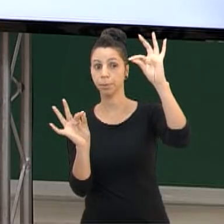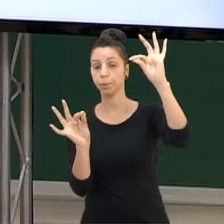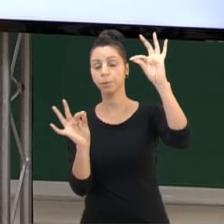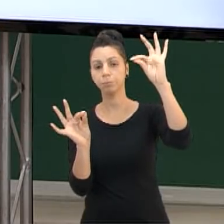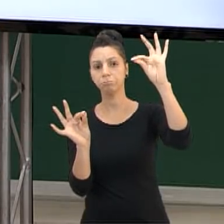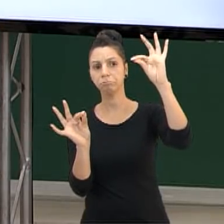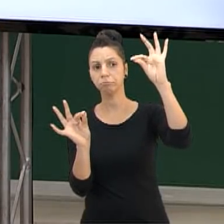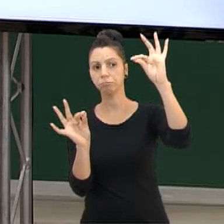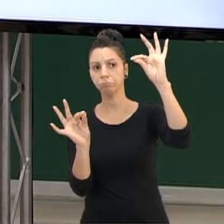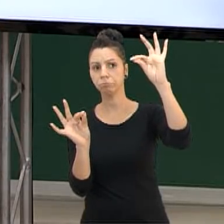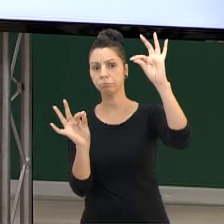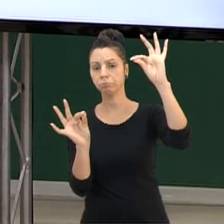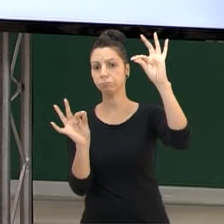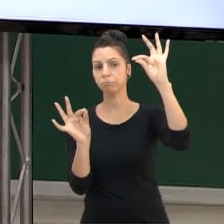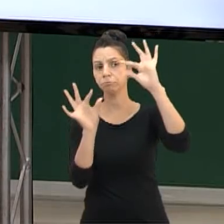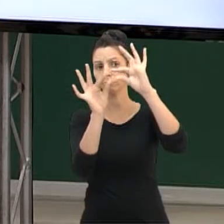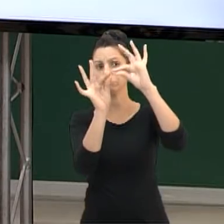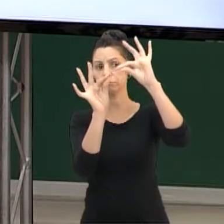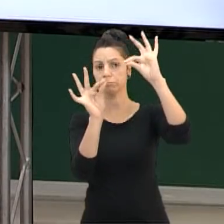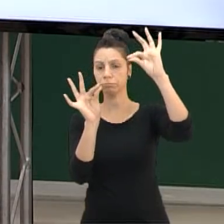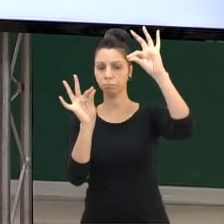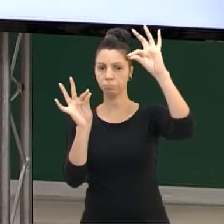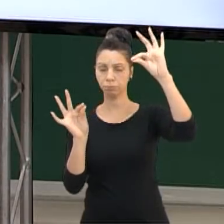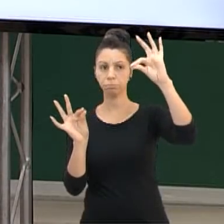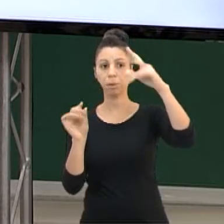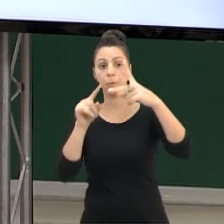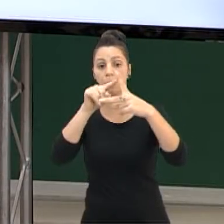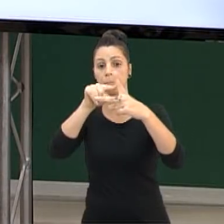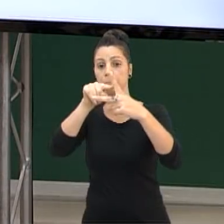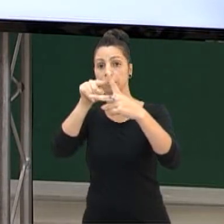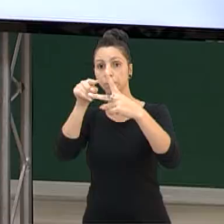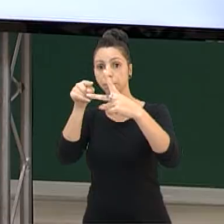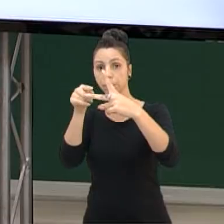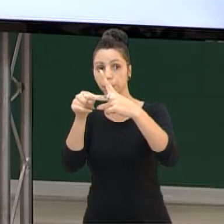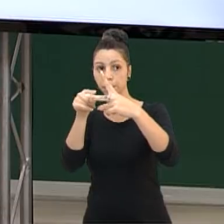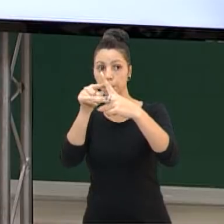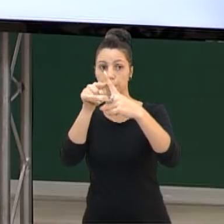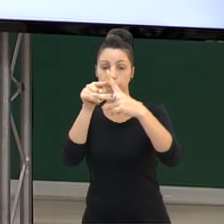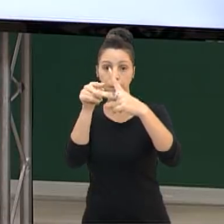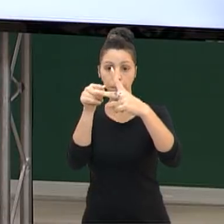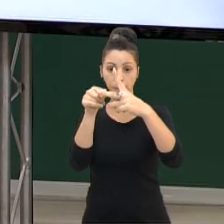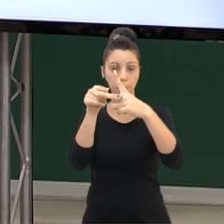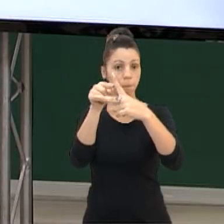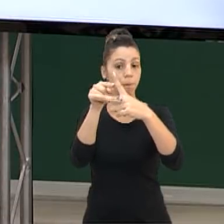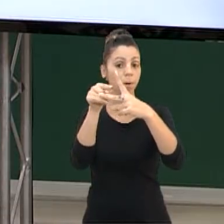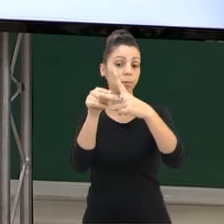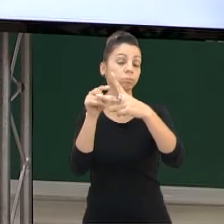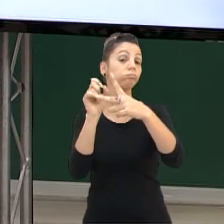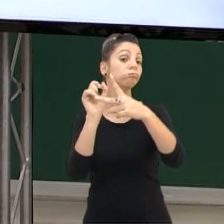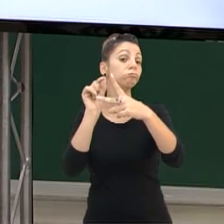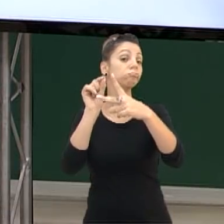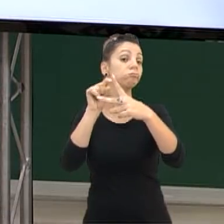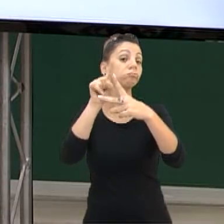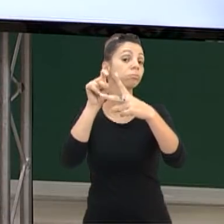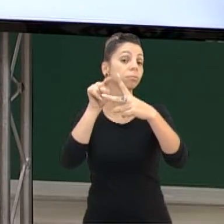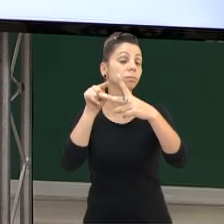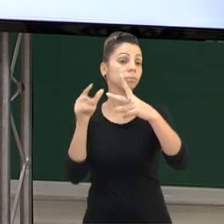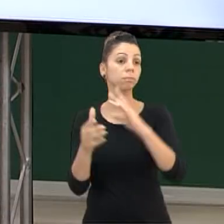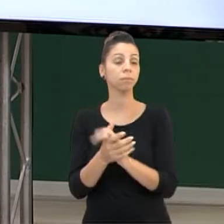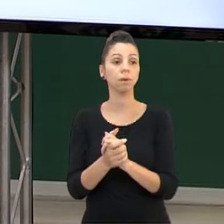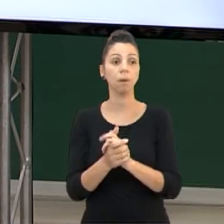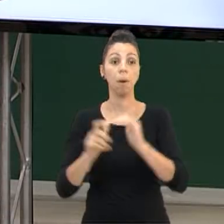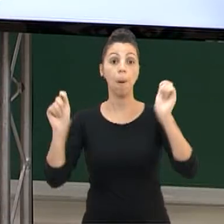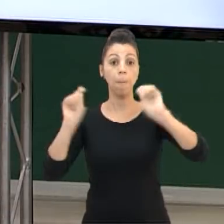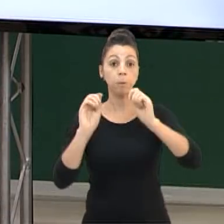perpendicularismo. Consequentemente, nós temos aqui um ângulo. Não vou falar porque você tem que pensar, né? Então, eu